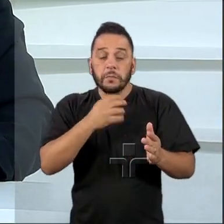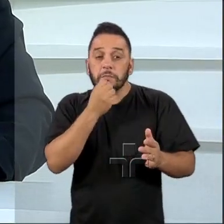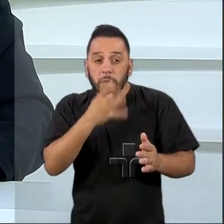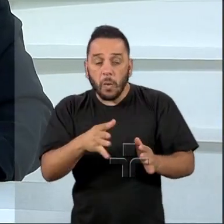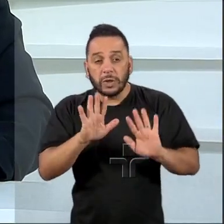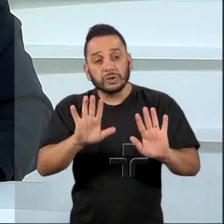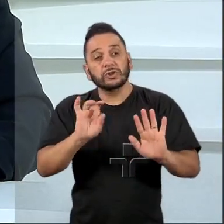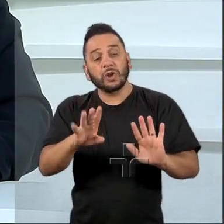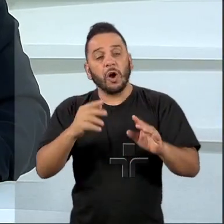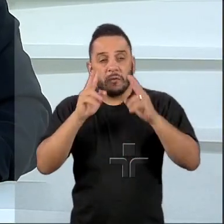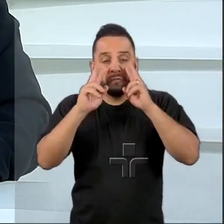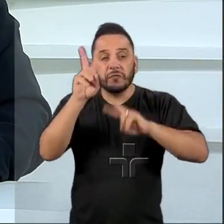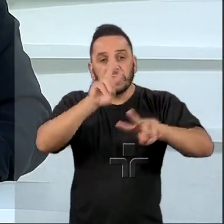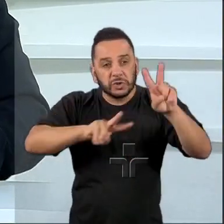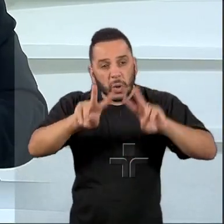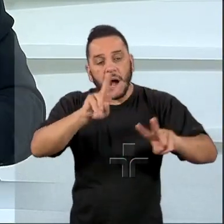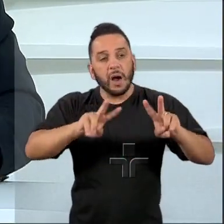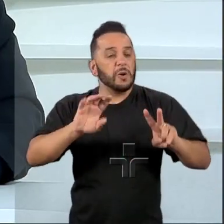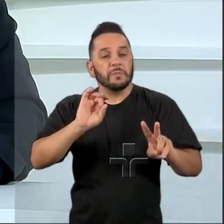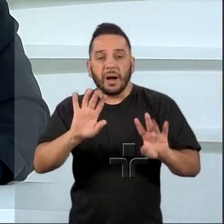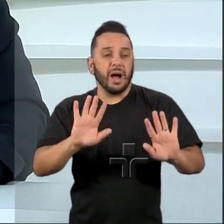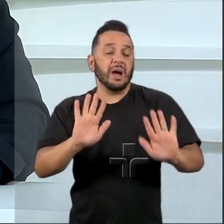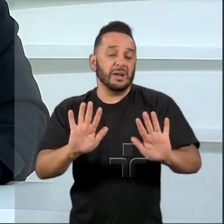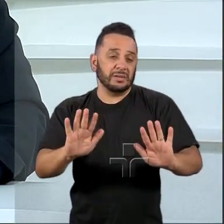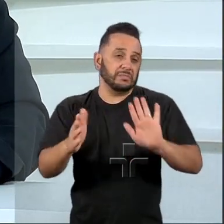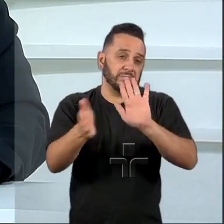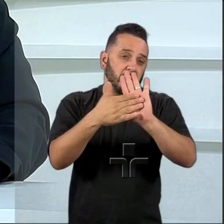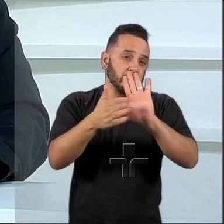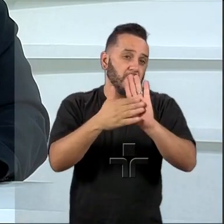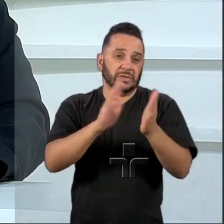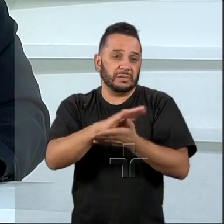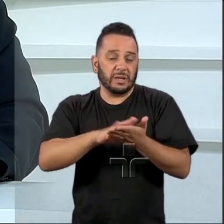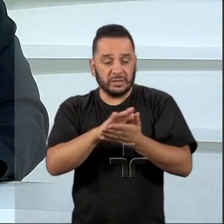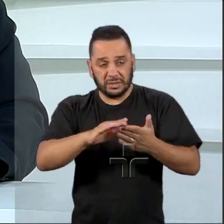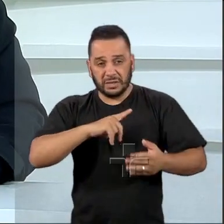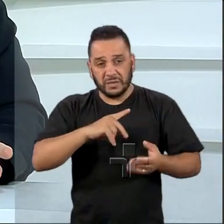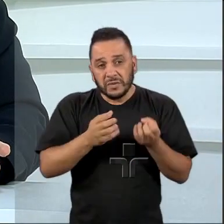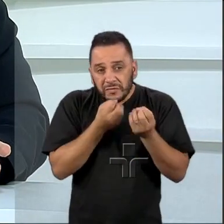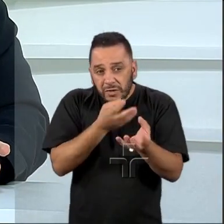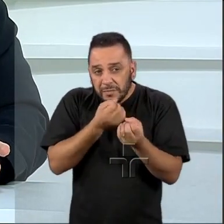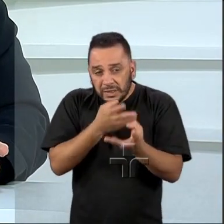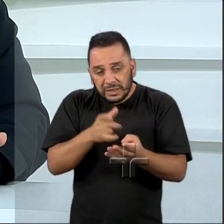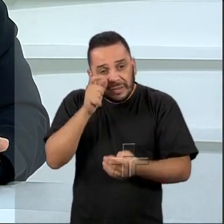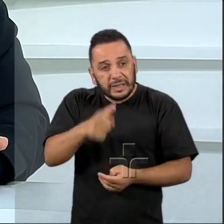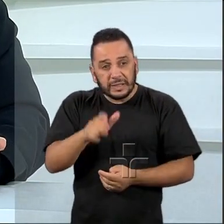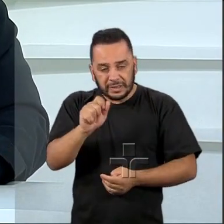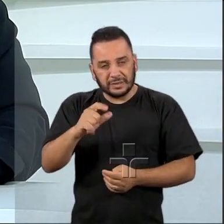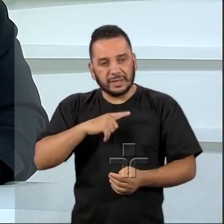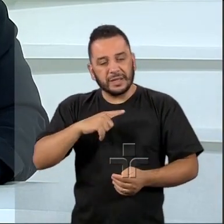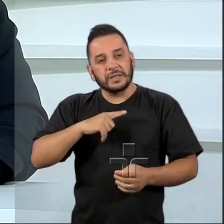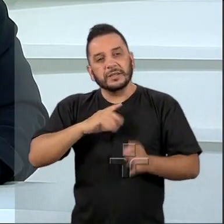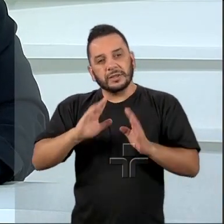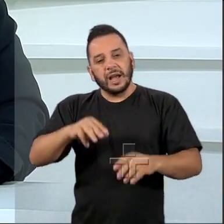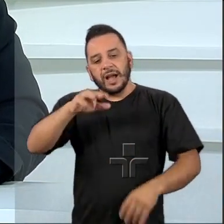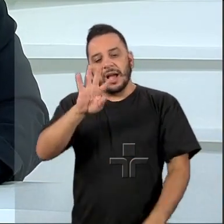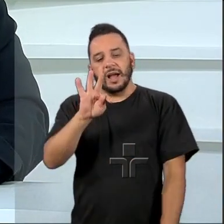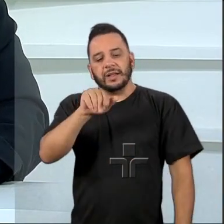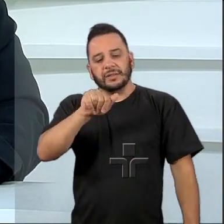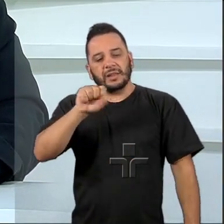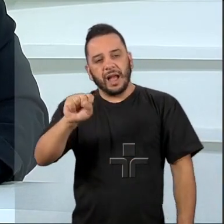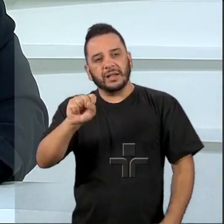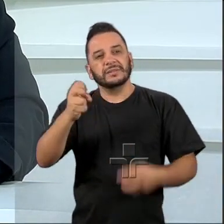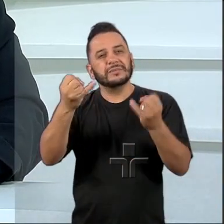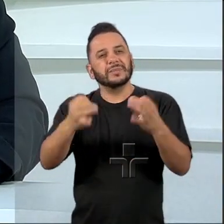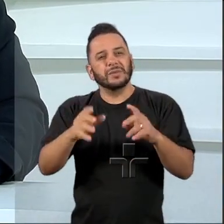do que propriamente na execução. Teve uns dados interessantes que eu estava escutando hoje o Marcelo Tassi levantando esses dados. O número